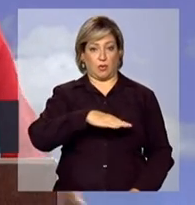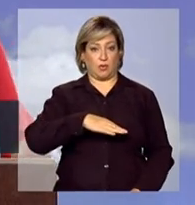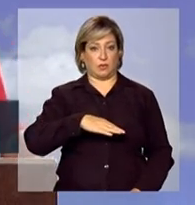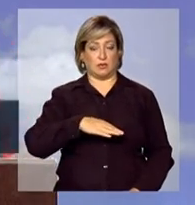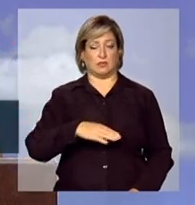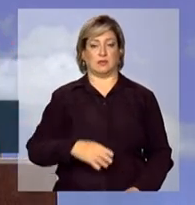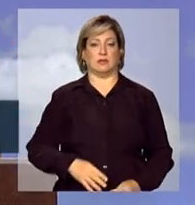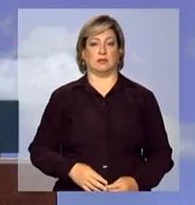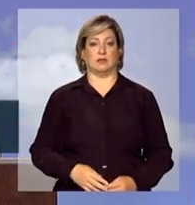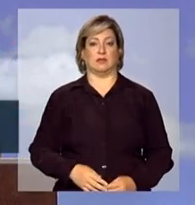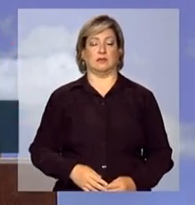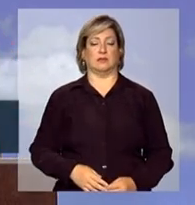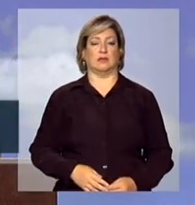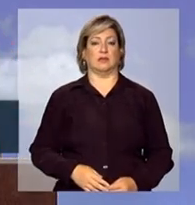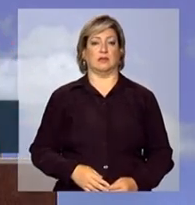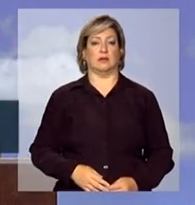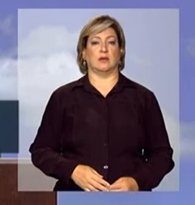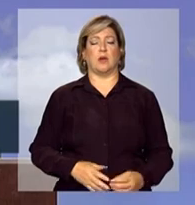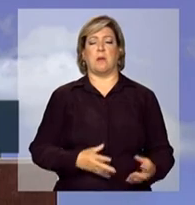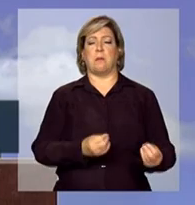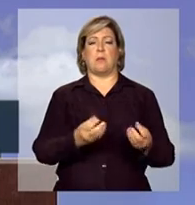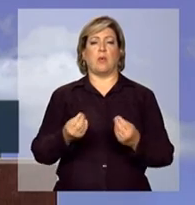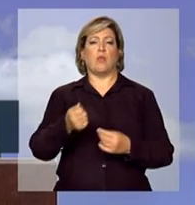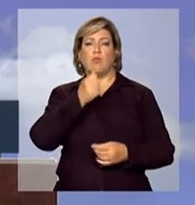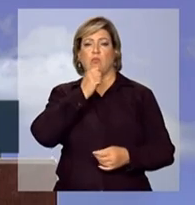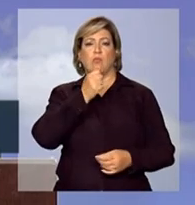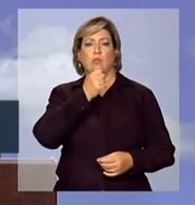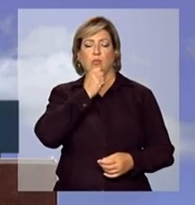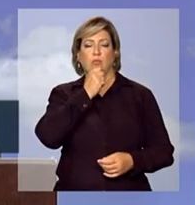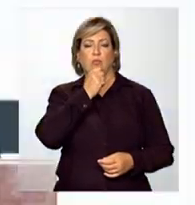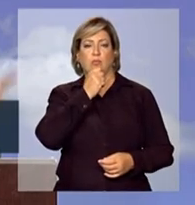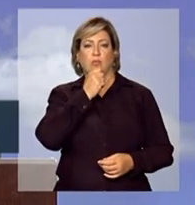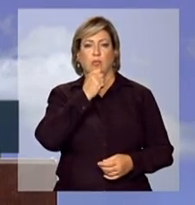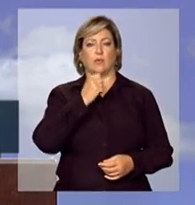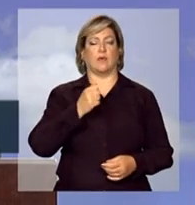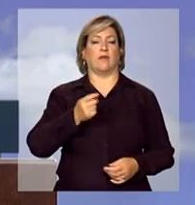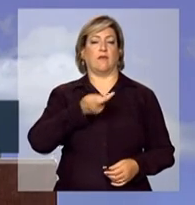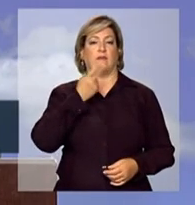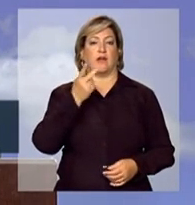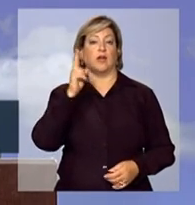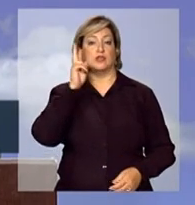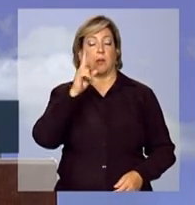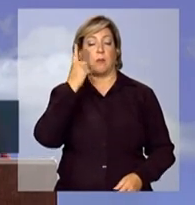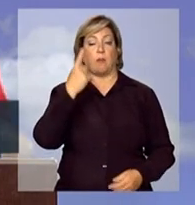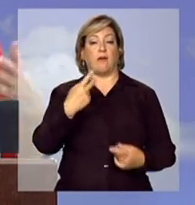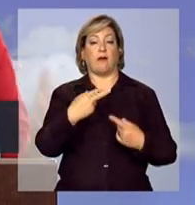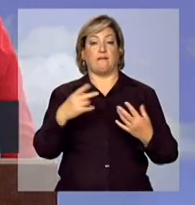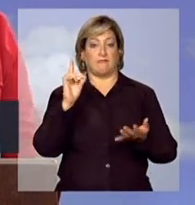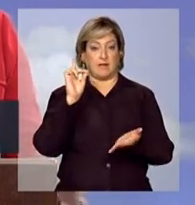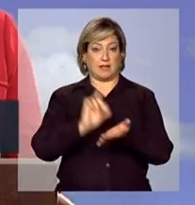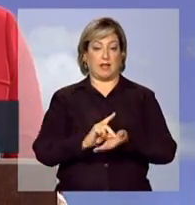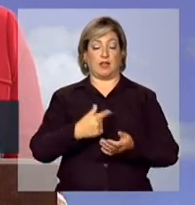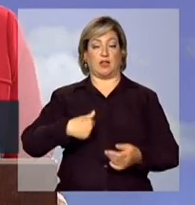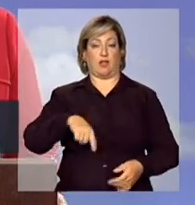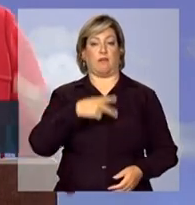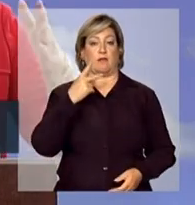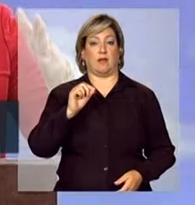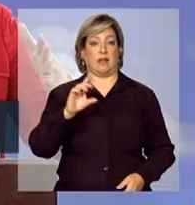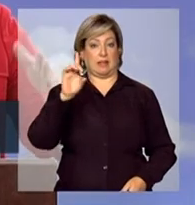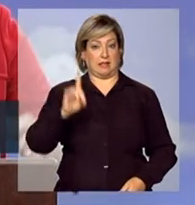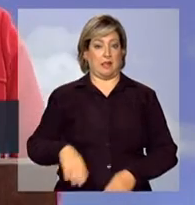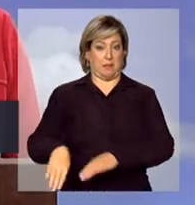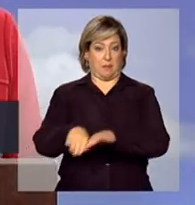não temos sido questionadas por uma verdade que andamos afirmando que numa democracia